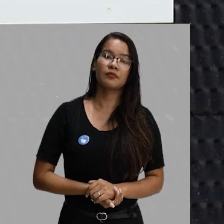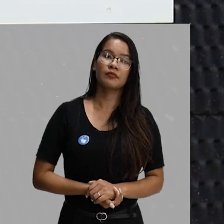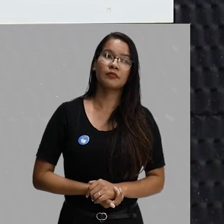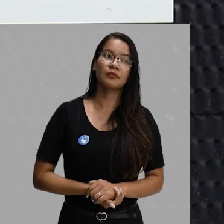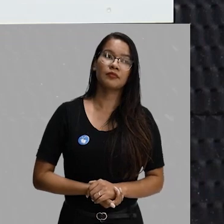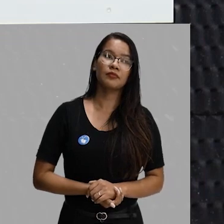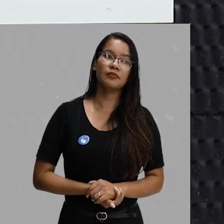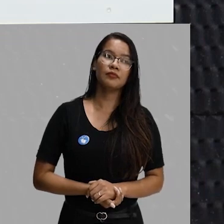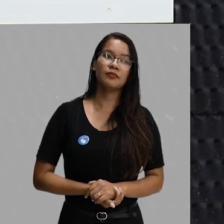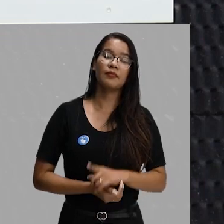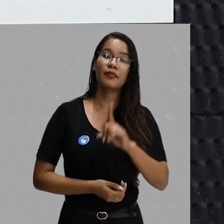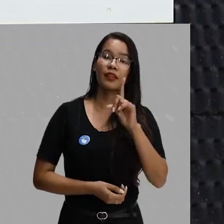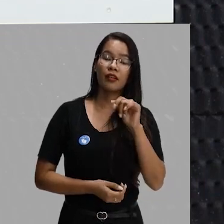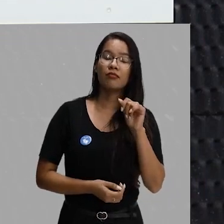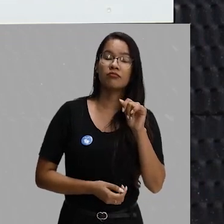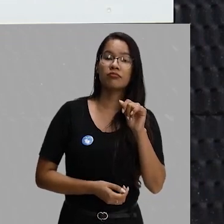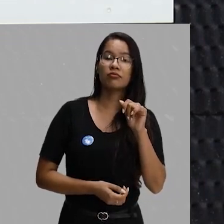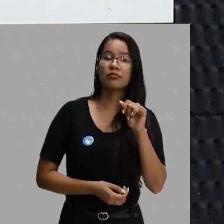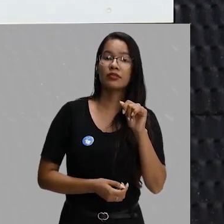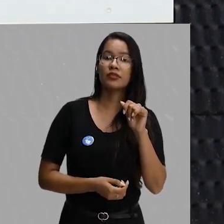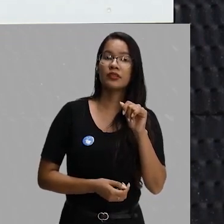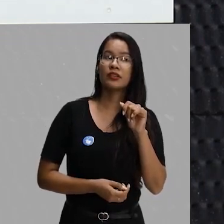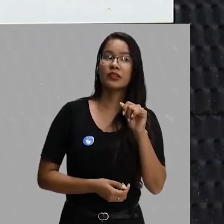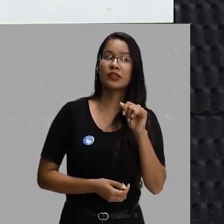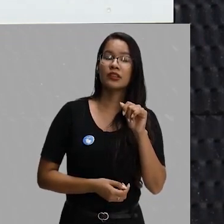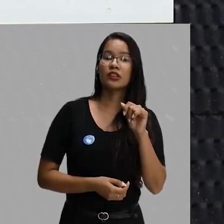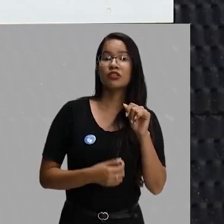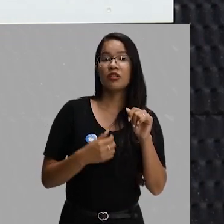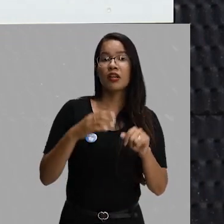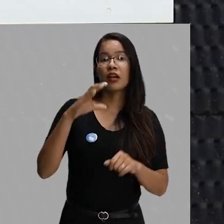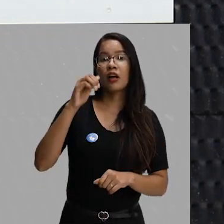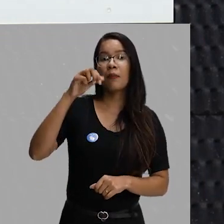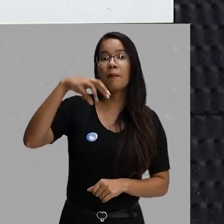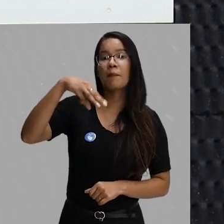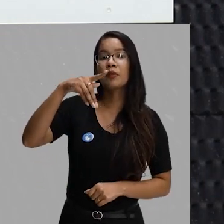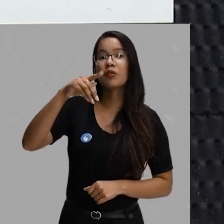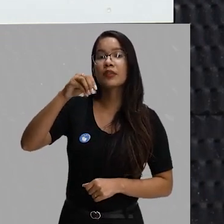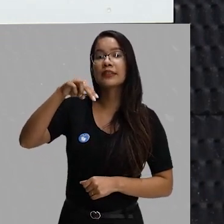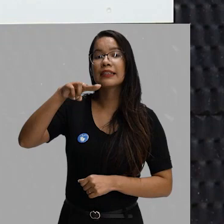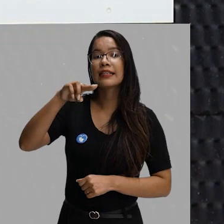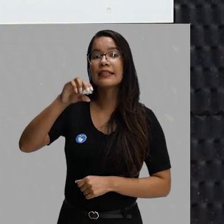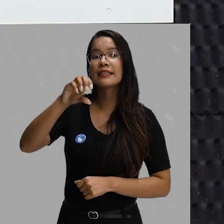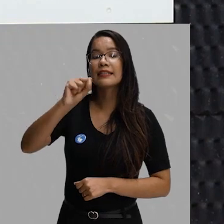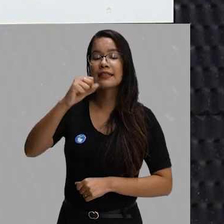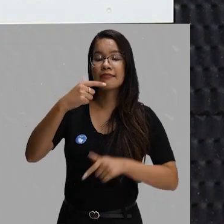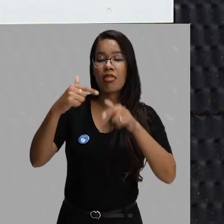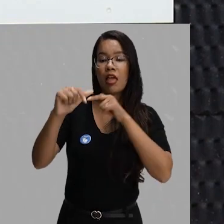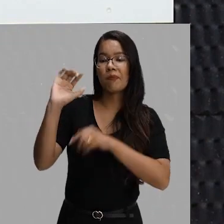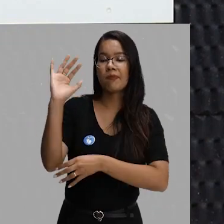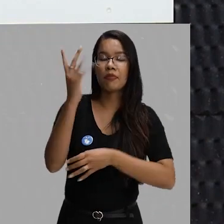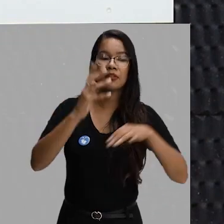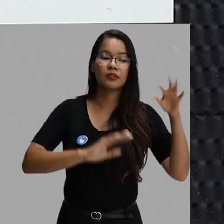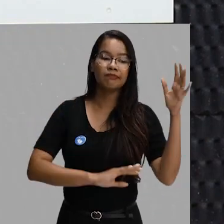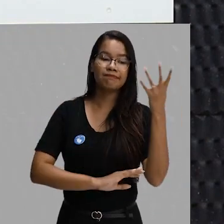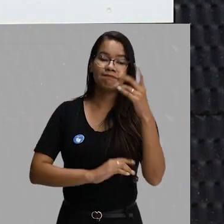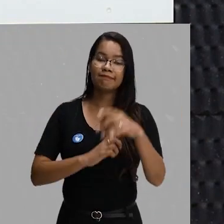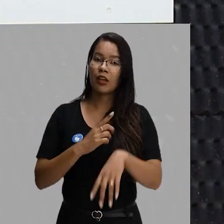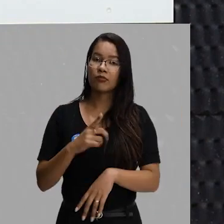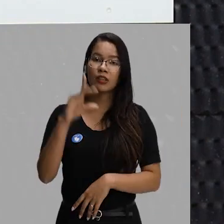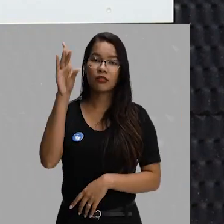a realeza, é o ofício de camponeses. Eles são camponeses. Eles não têm direitos